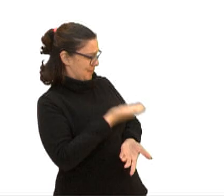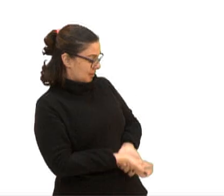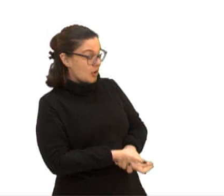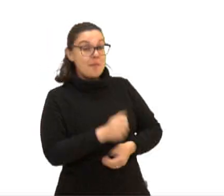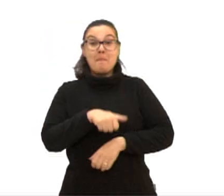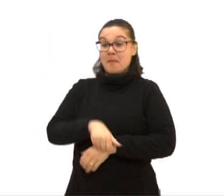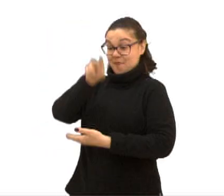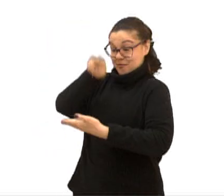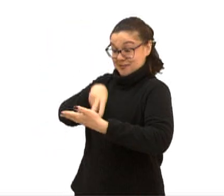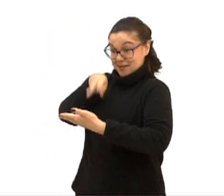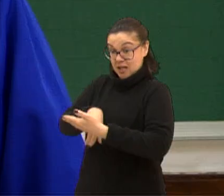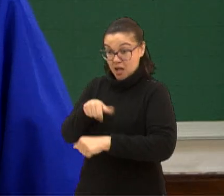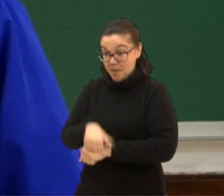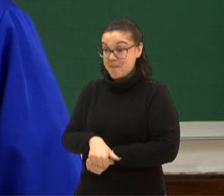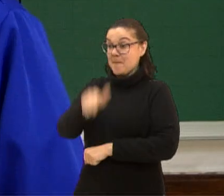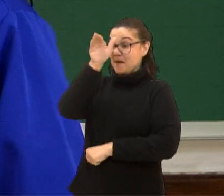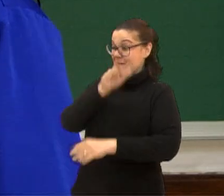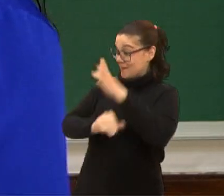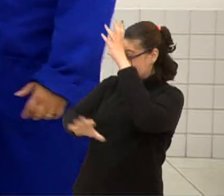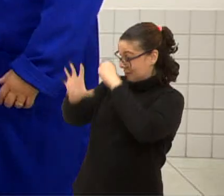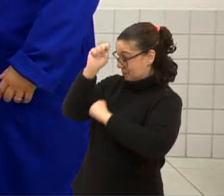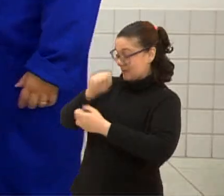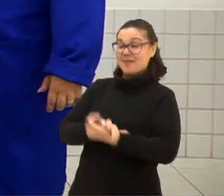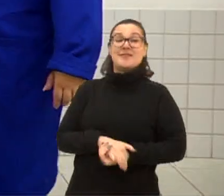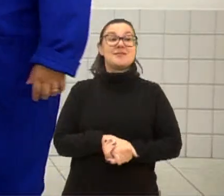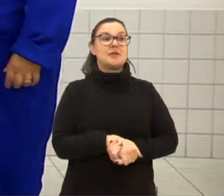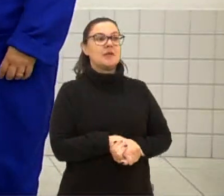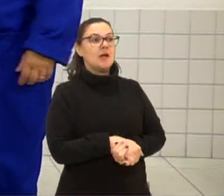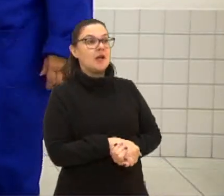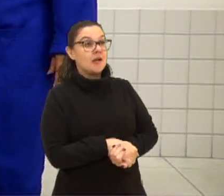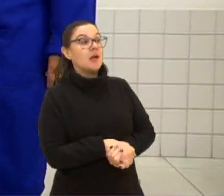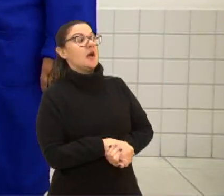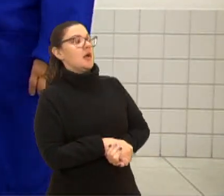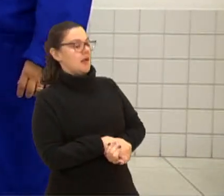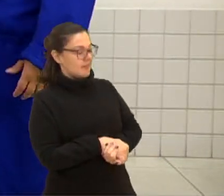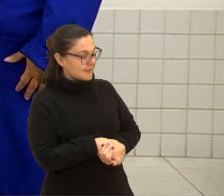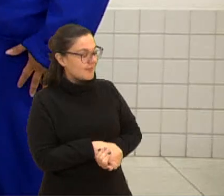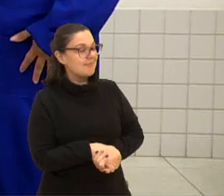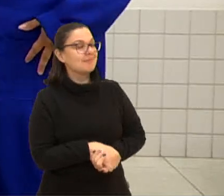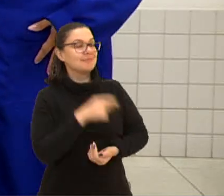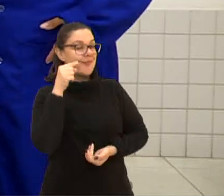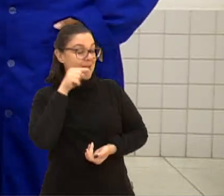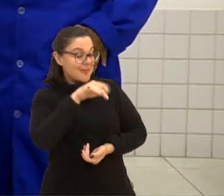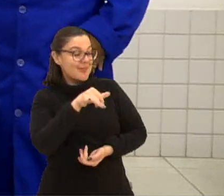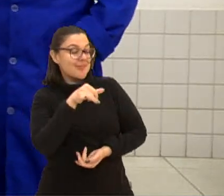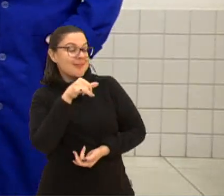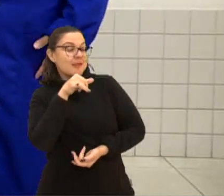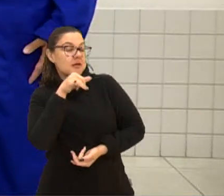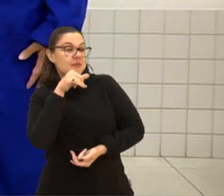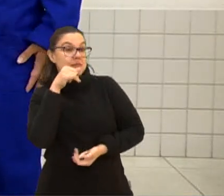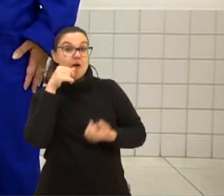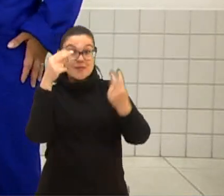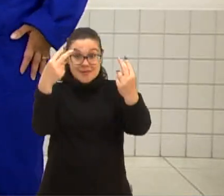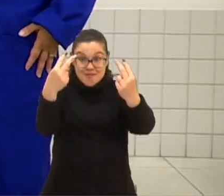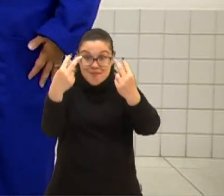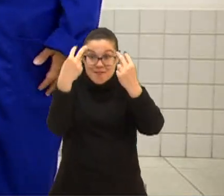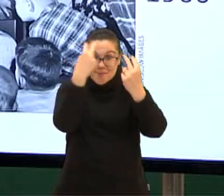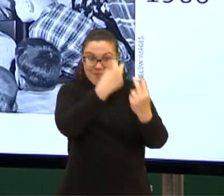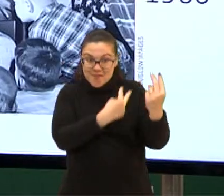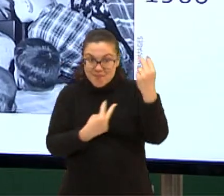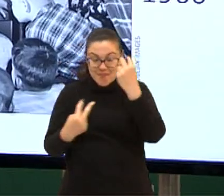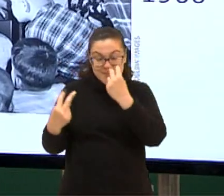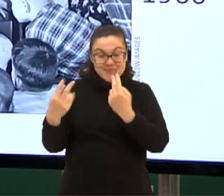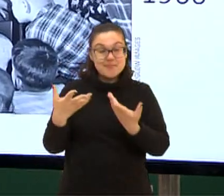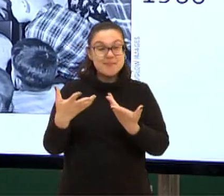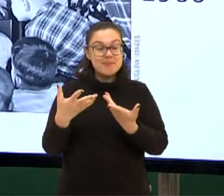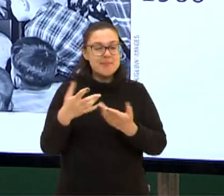você lê, mais você aprende. Gente, aqui vocês estão nos enxergando, vocês estão vendo a